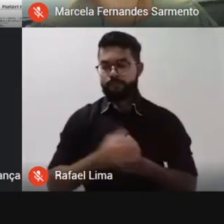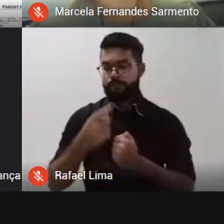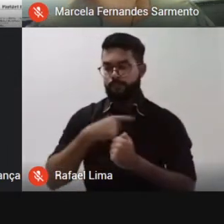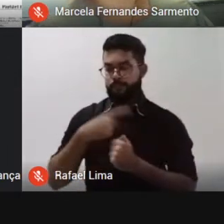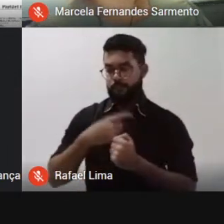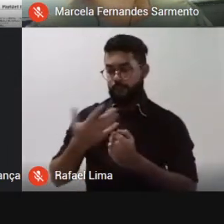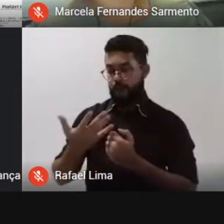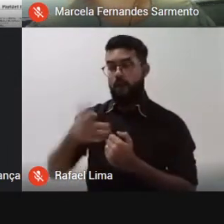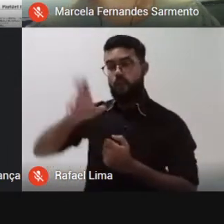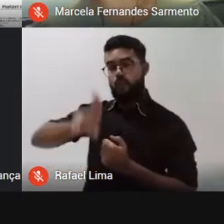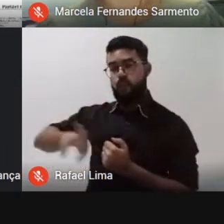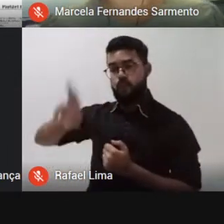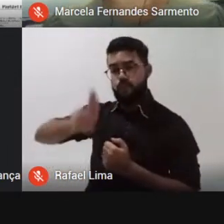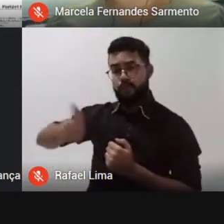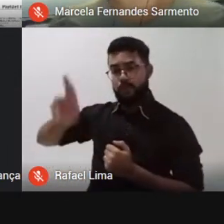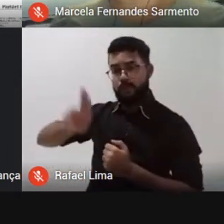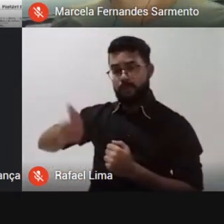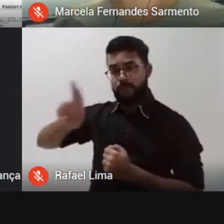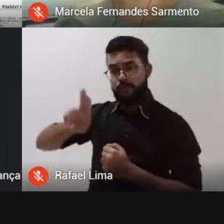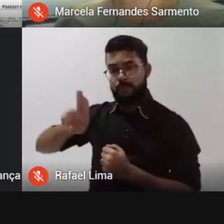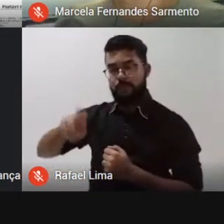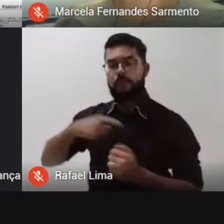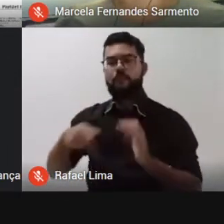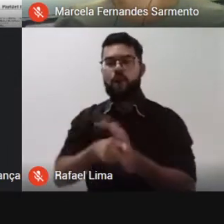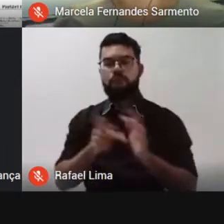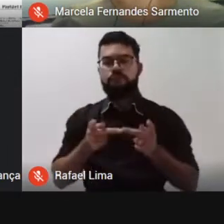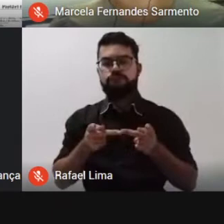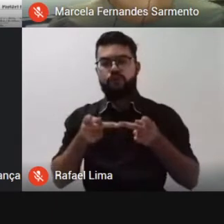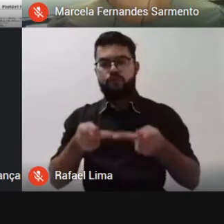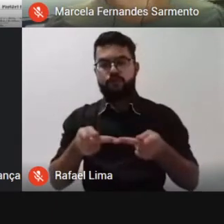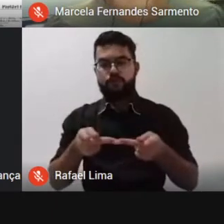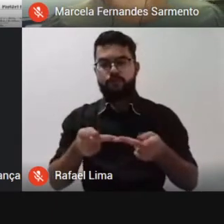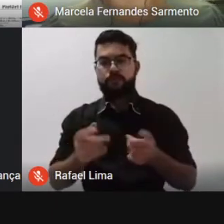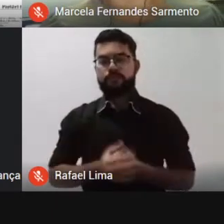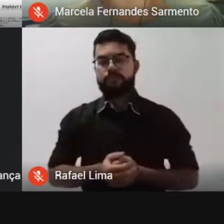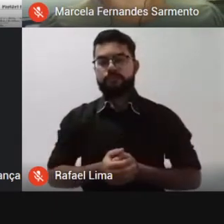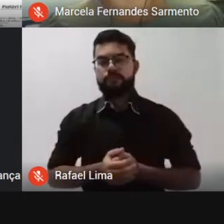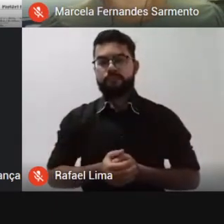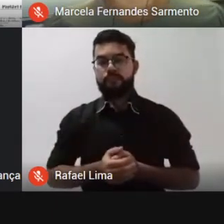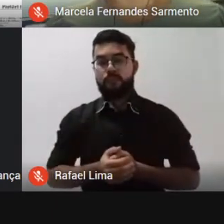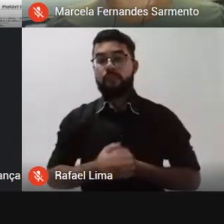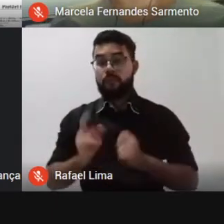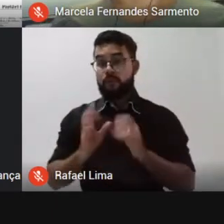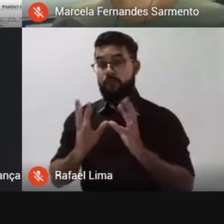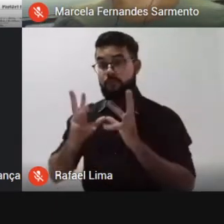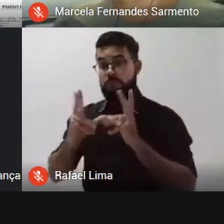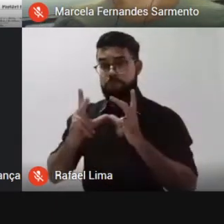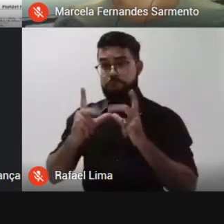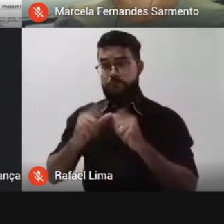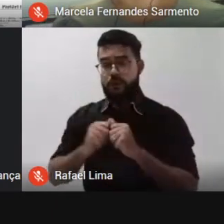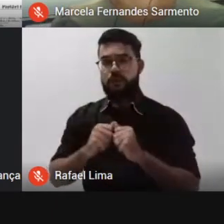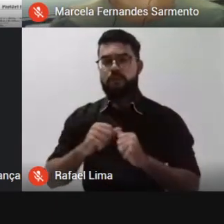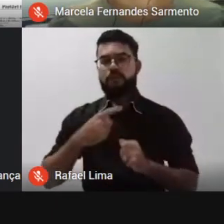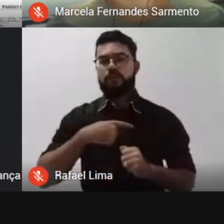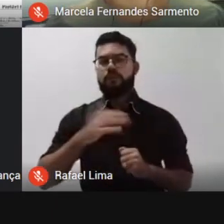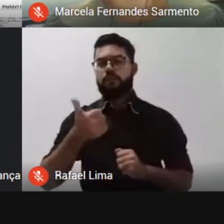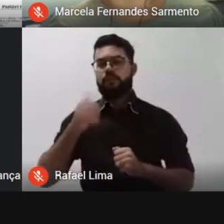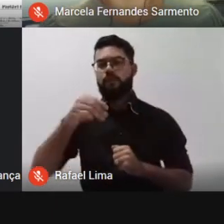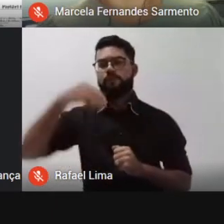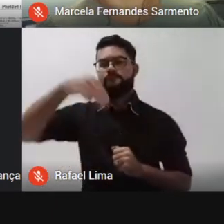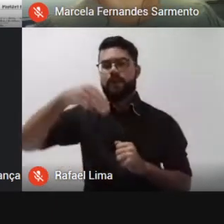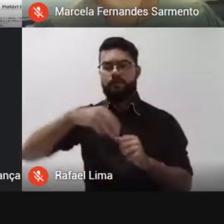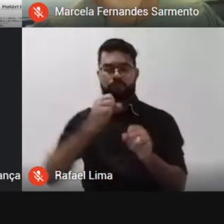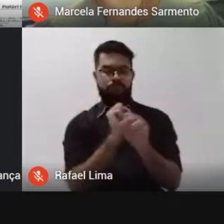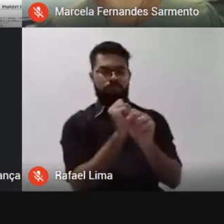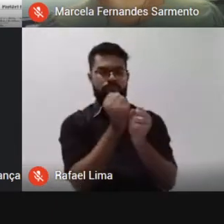utilizadas lá para o projeto, que foram, né. O nosso parque ele teve 10 metros de extensão, de comprimento,